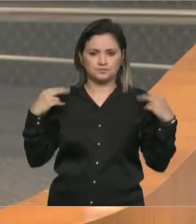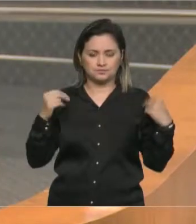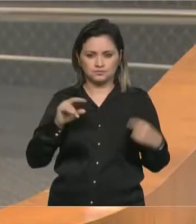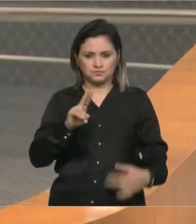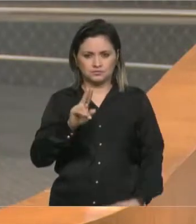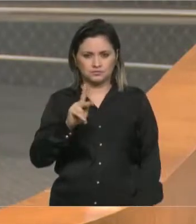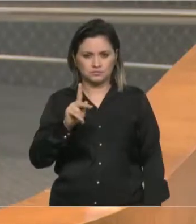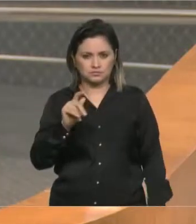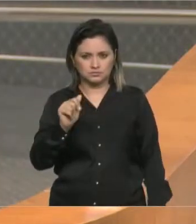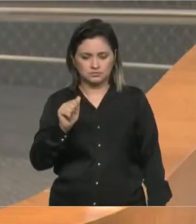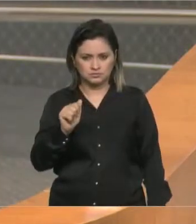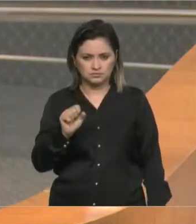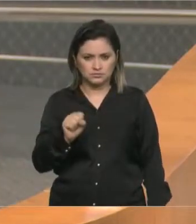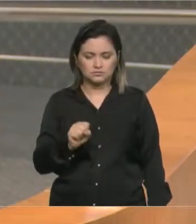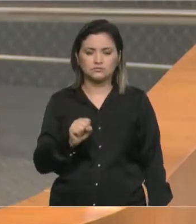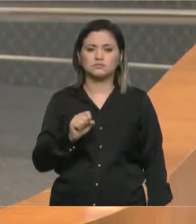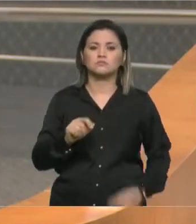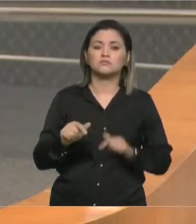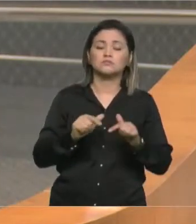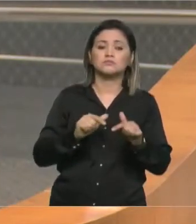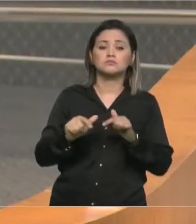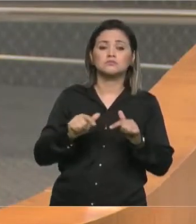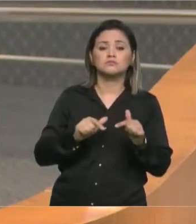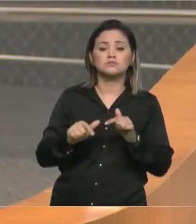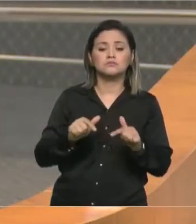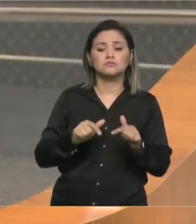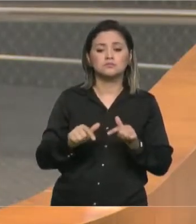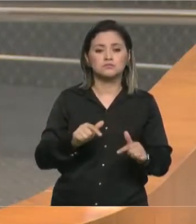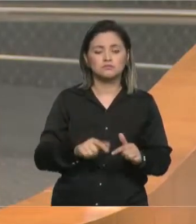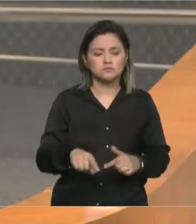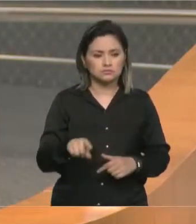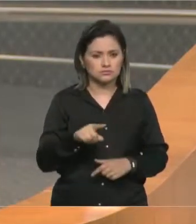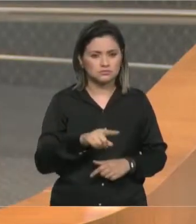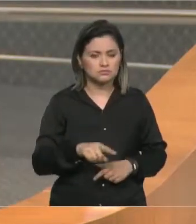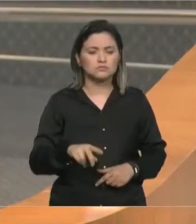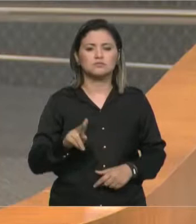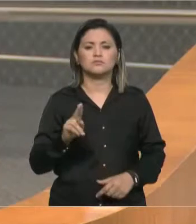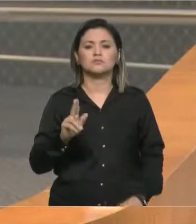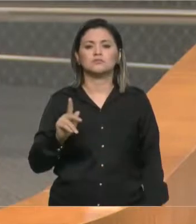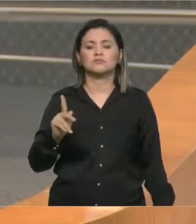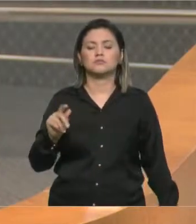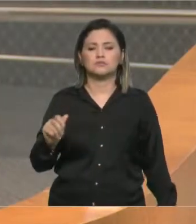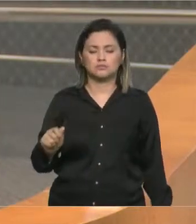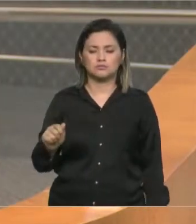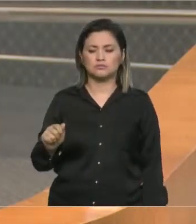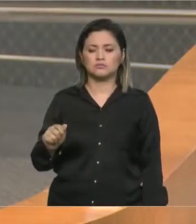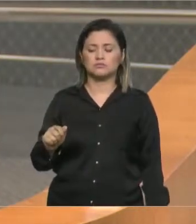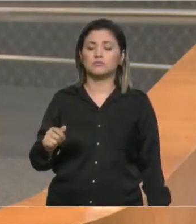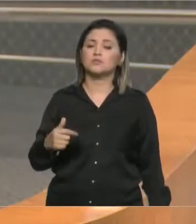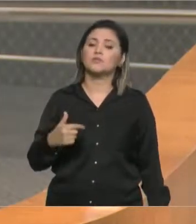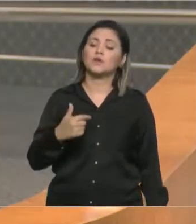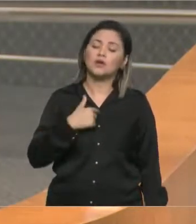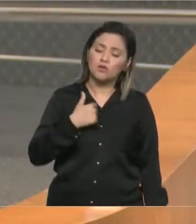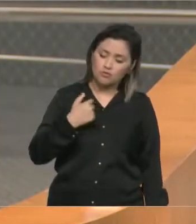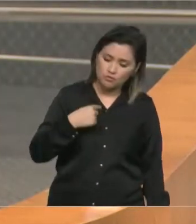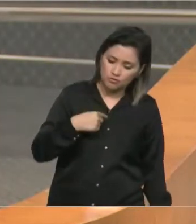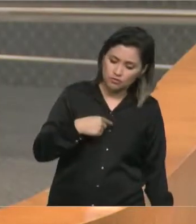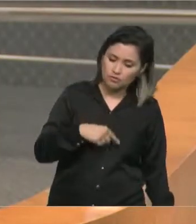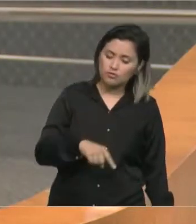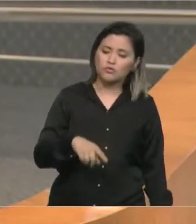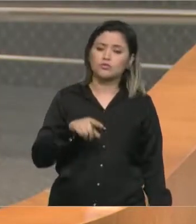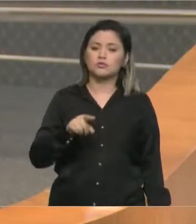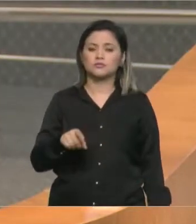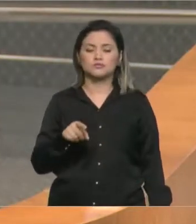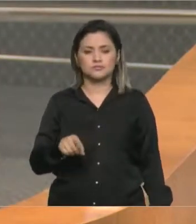das pessoas que ali trabalham no almoxarifado, por exemplo, atendi o pedido destas pessoas para ir a